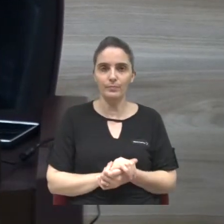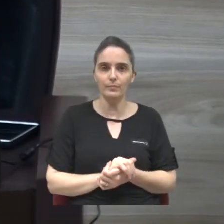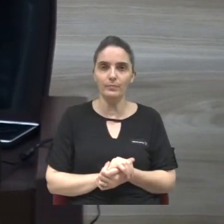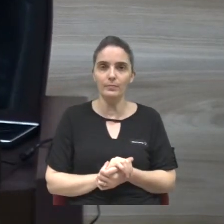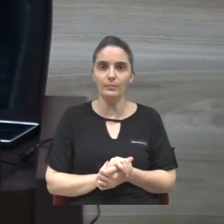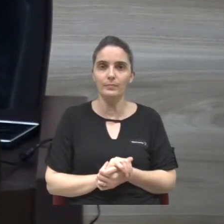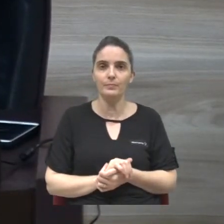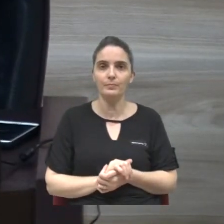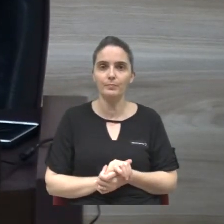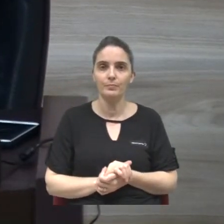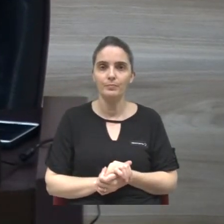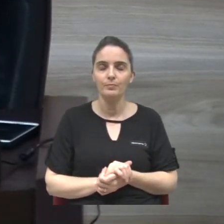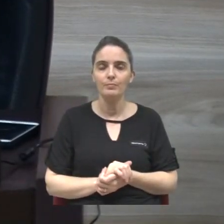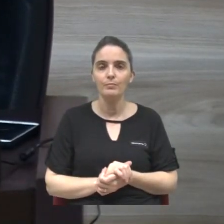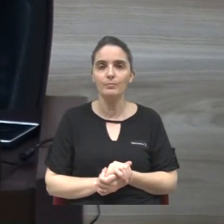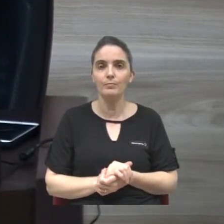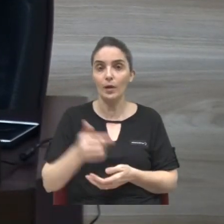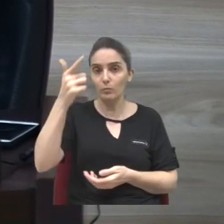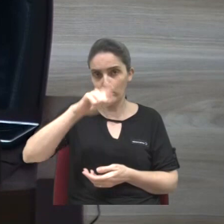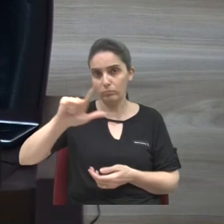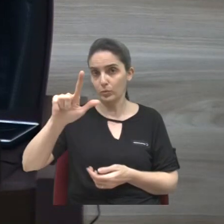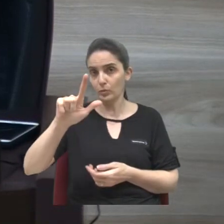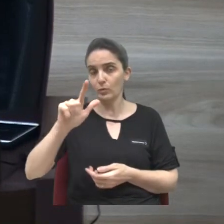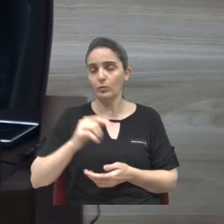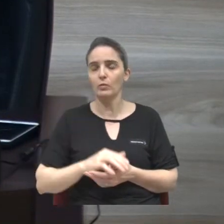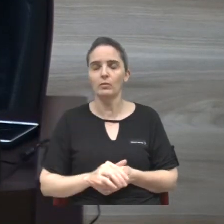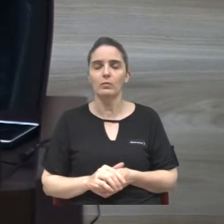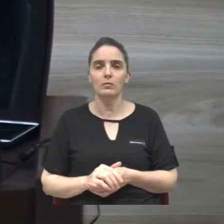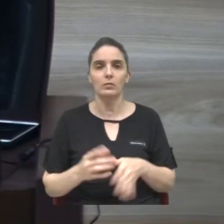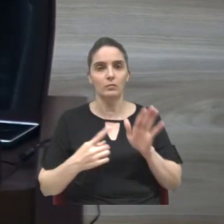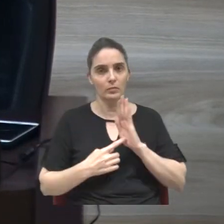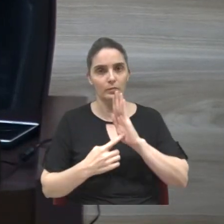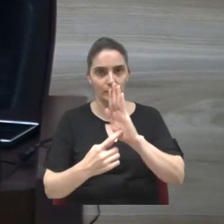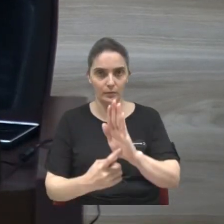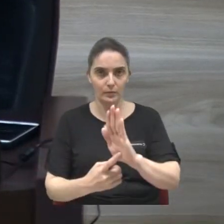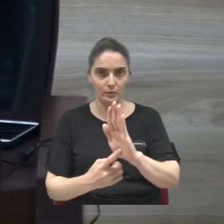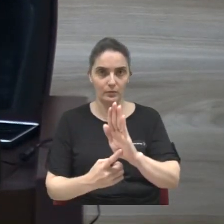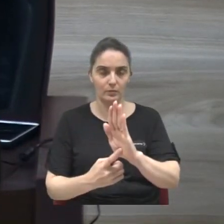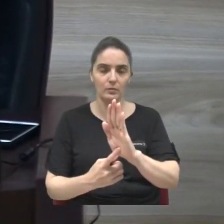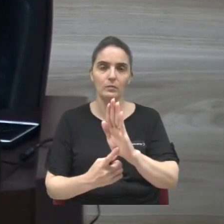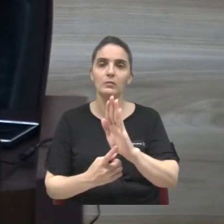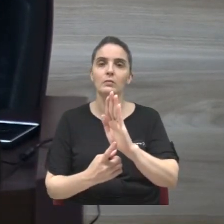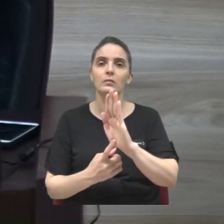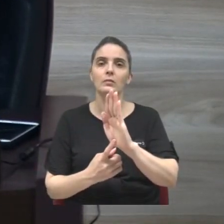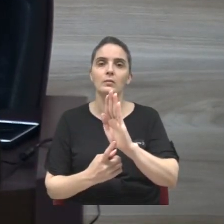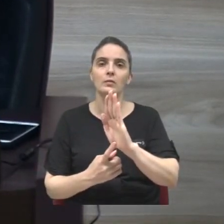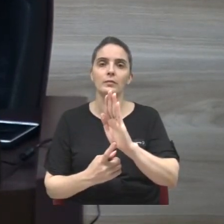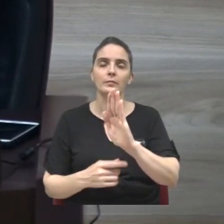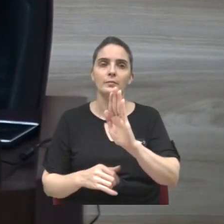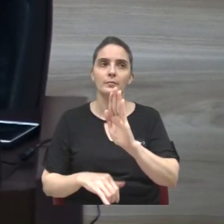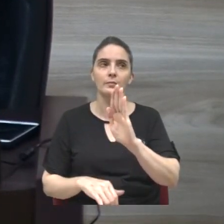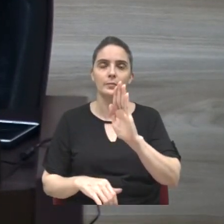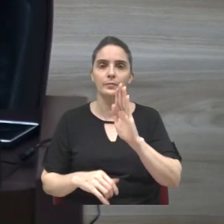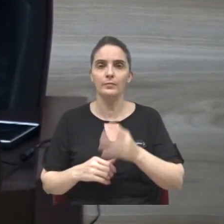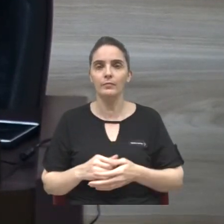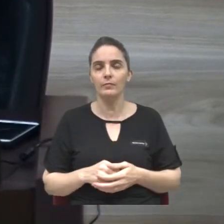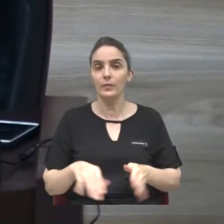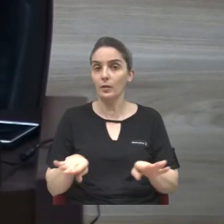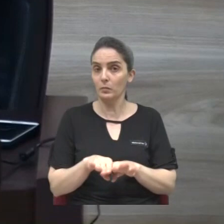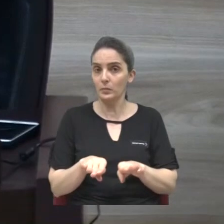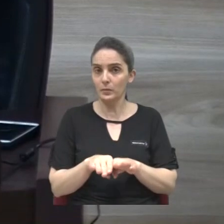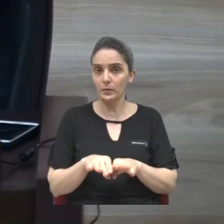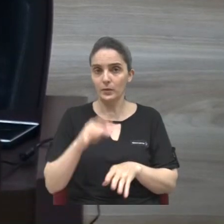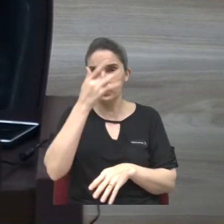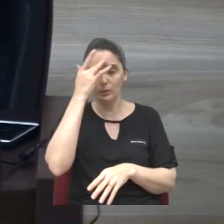ponto a ser levantado em consideração ao que corrobora com o fato acima mencionado foi o depoimento do senhor